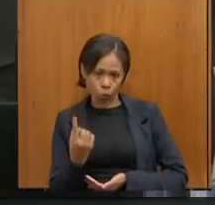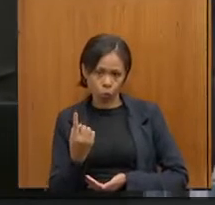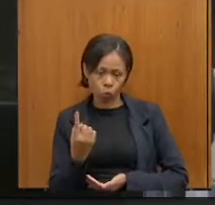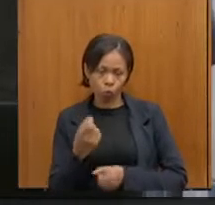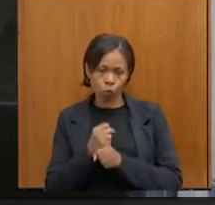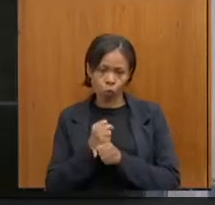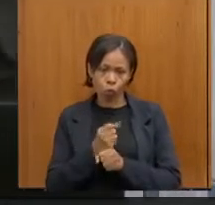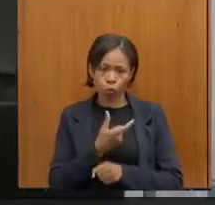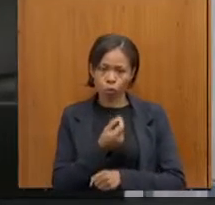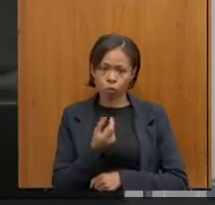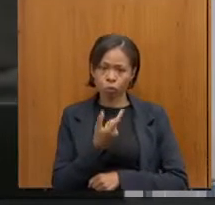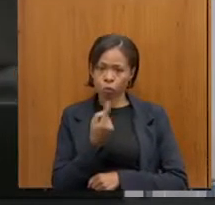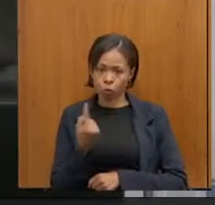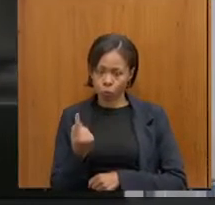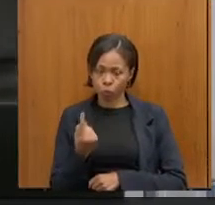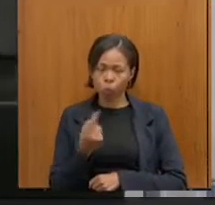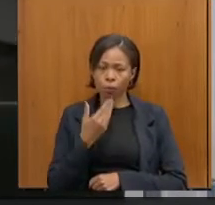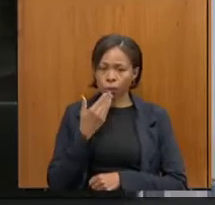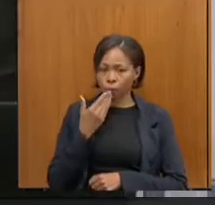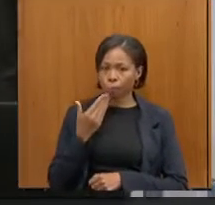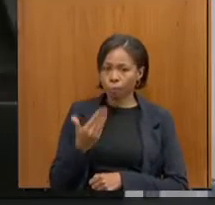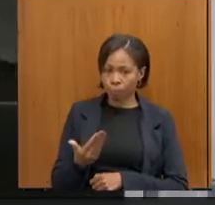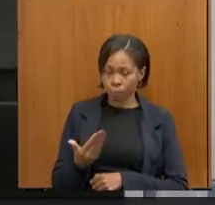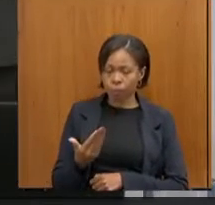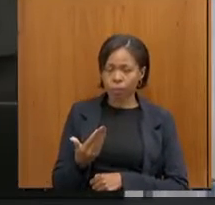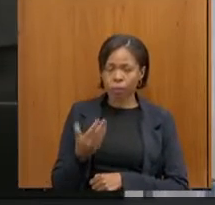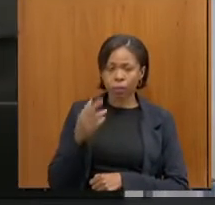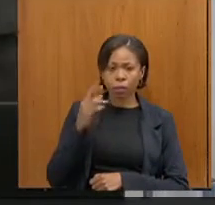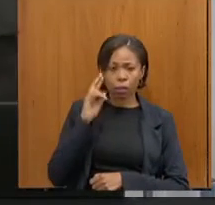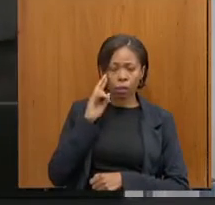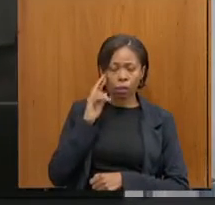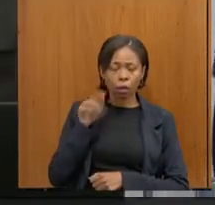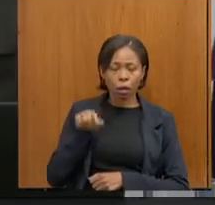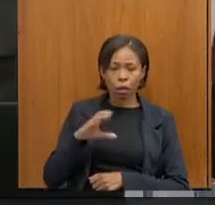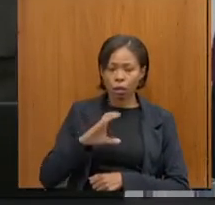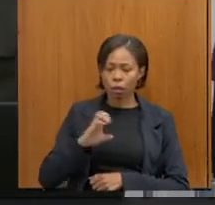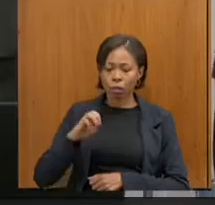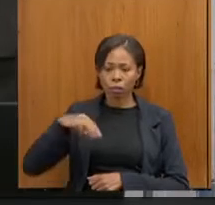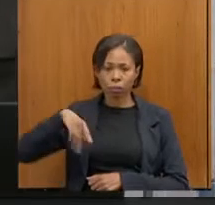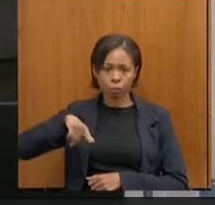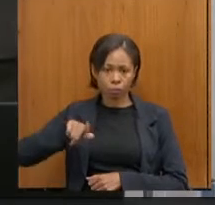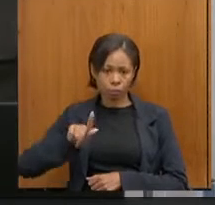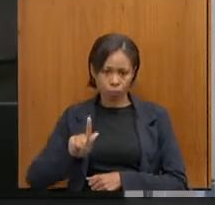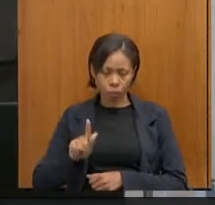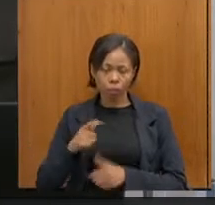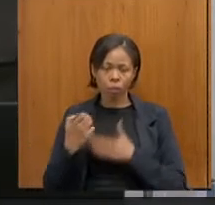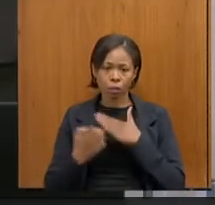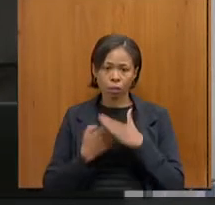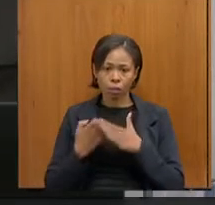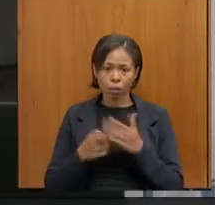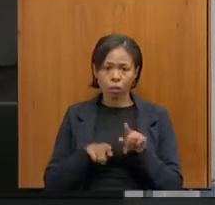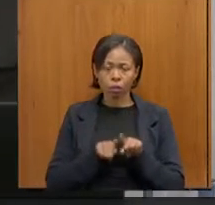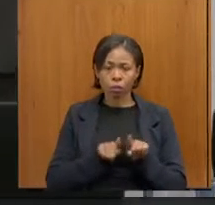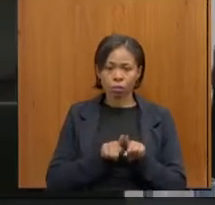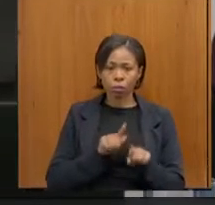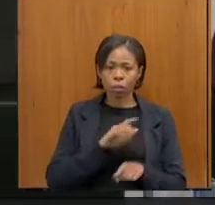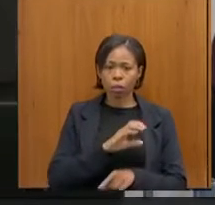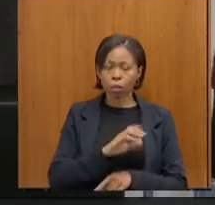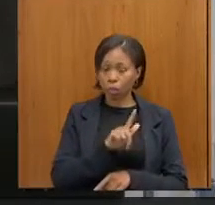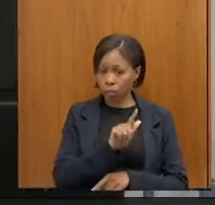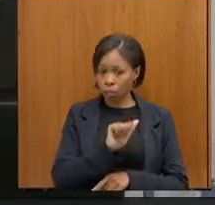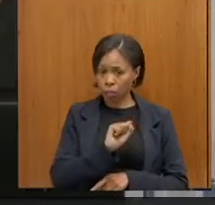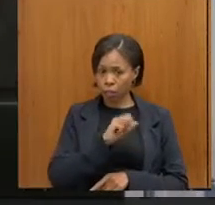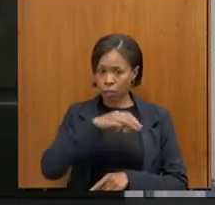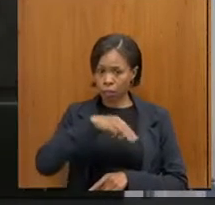de 2021 requer seja encaminhado à companhia energética de Minas Gerais CEMIG e Companhia de gás de Minas